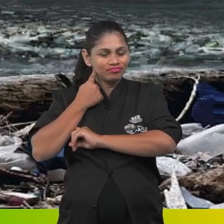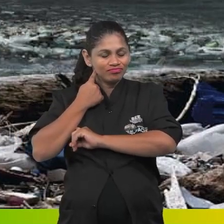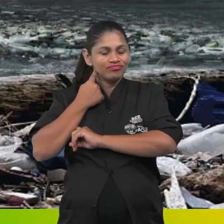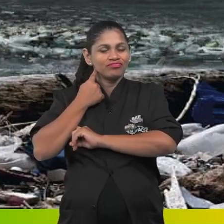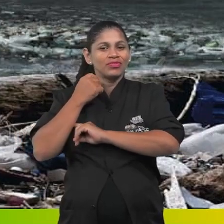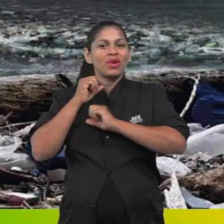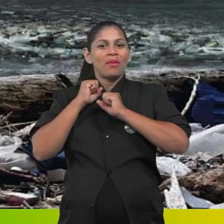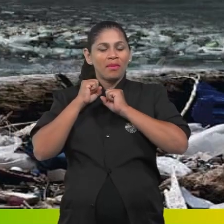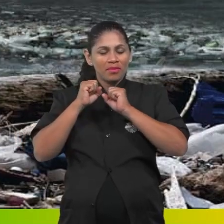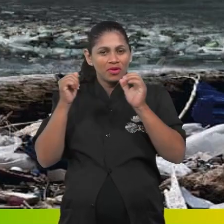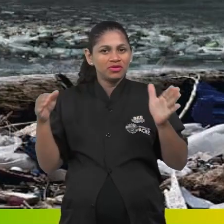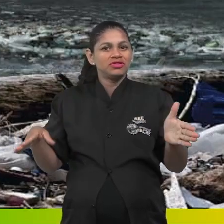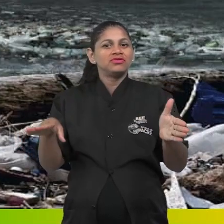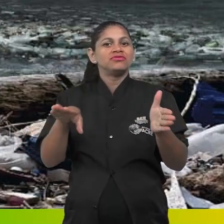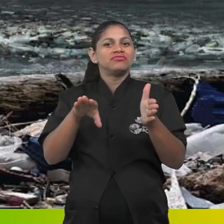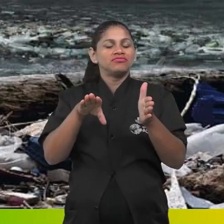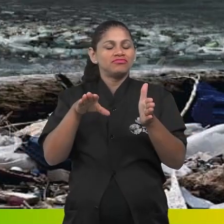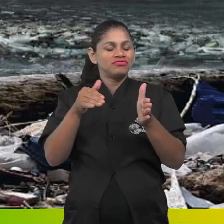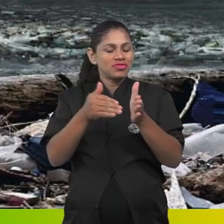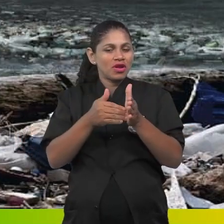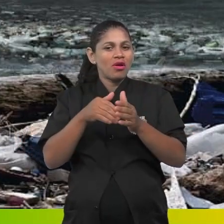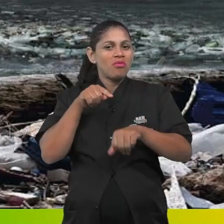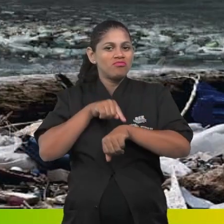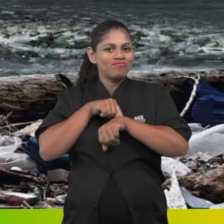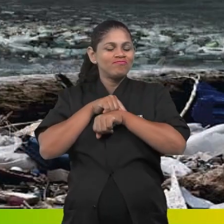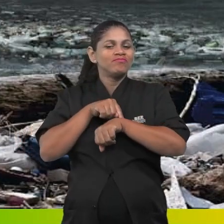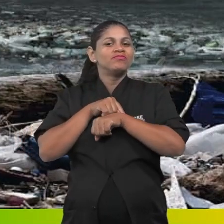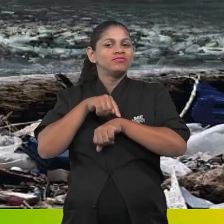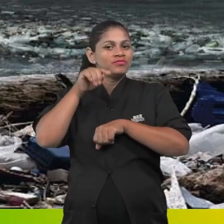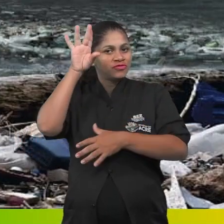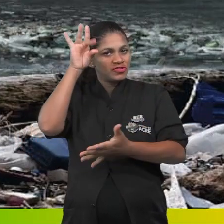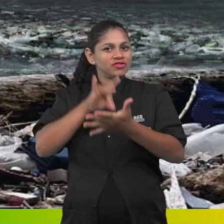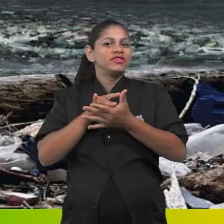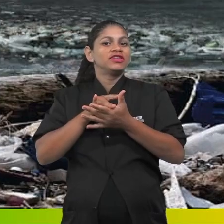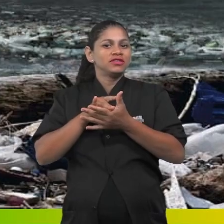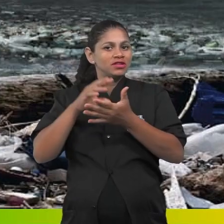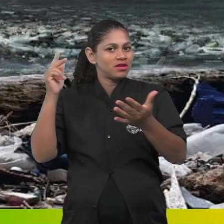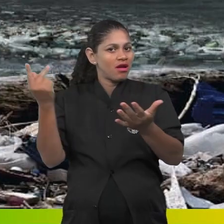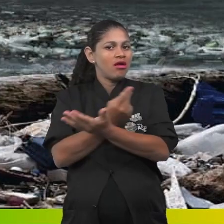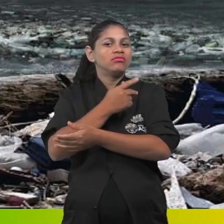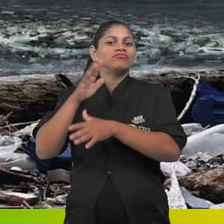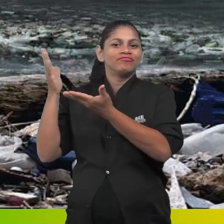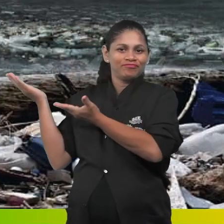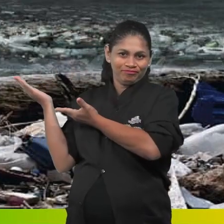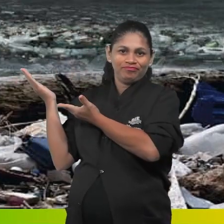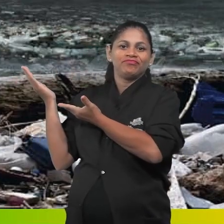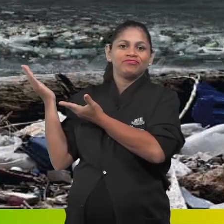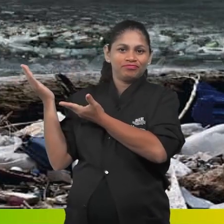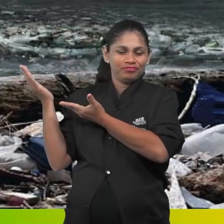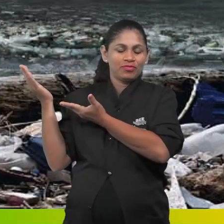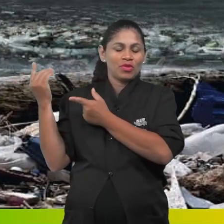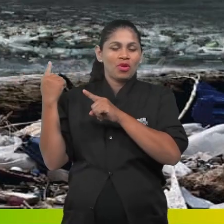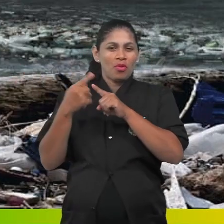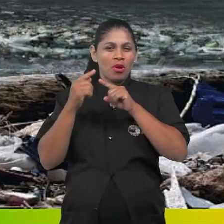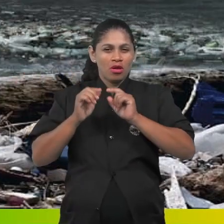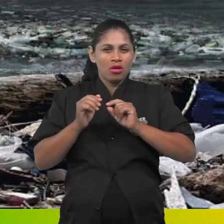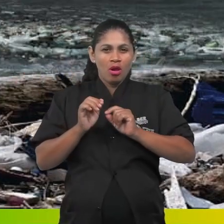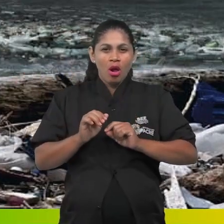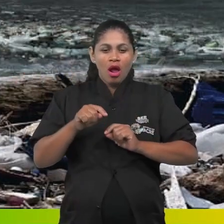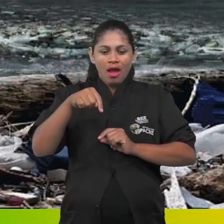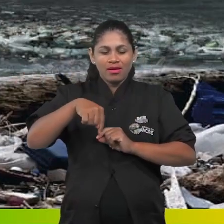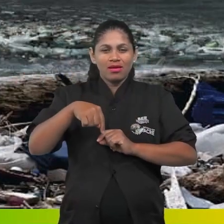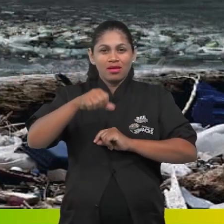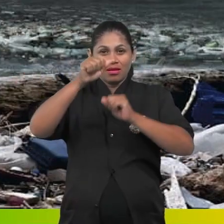condições mesmo, né? A gente vive isso aqui no nosso estado do Acre, a questão das enchentes. Quando ela vem,